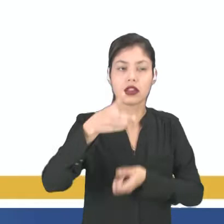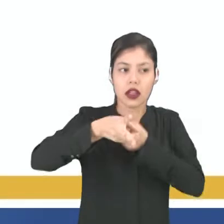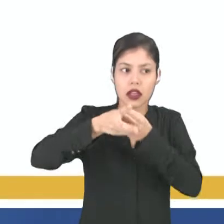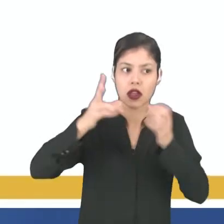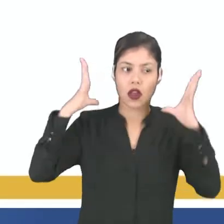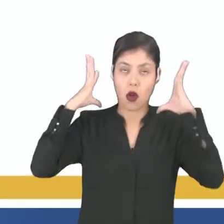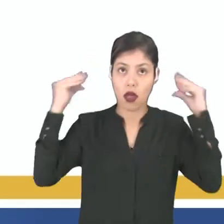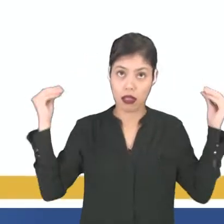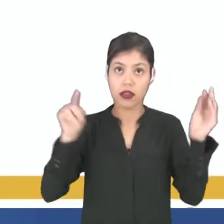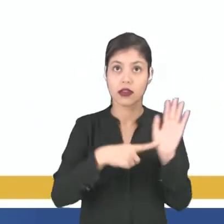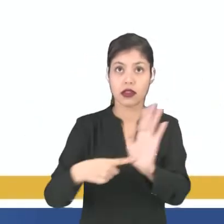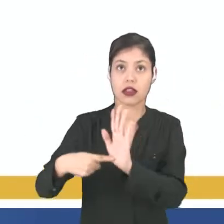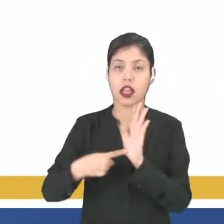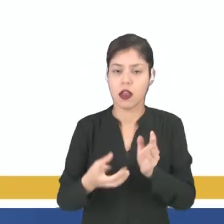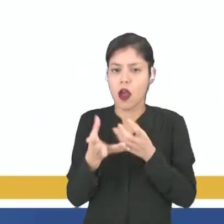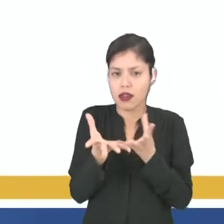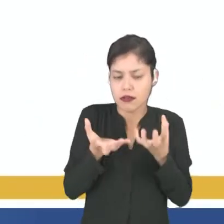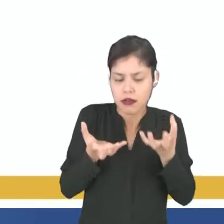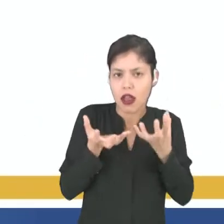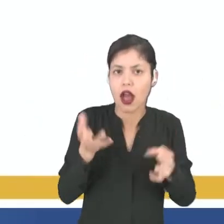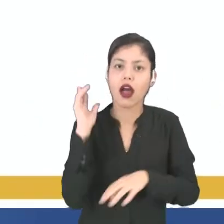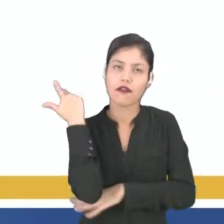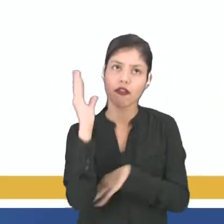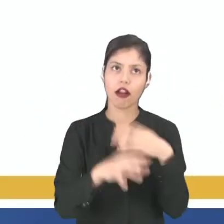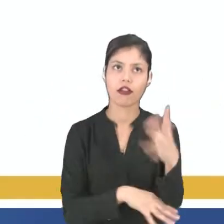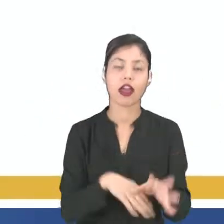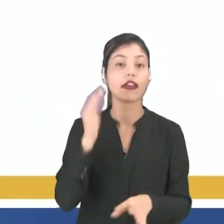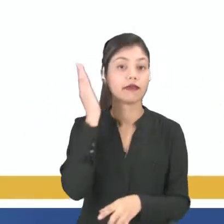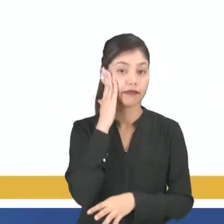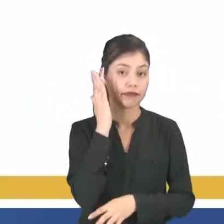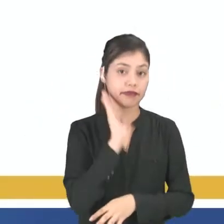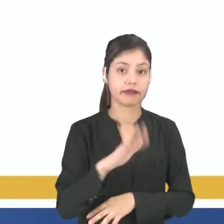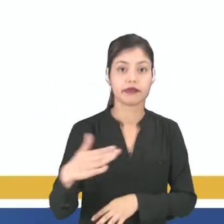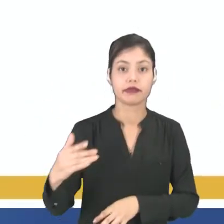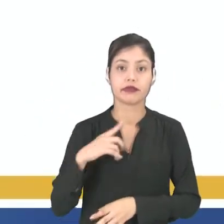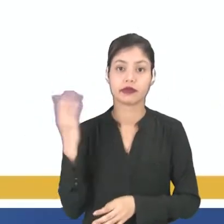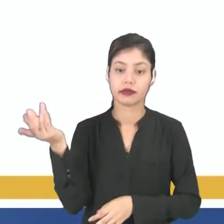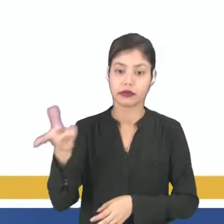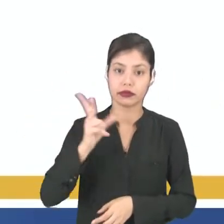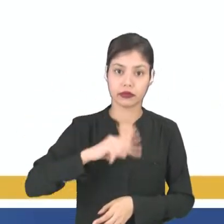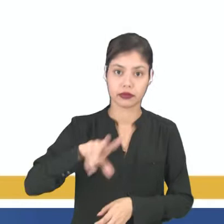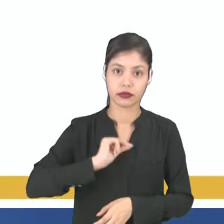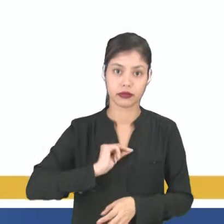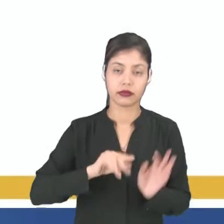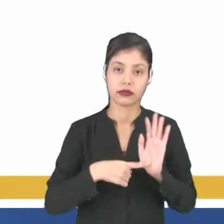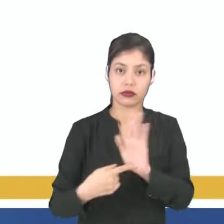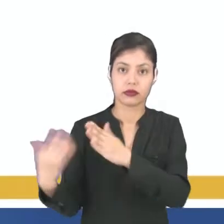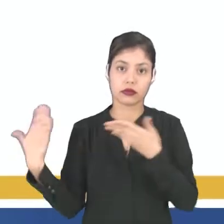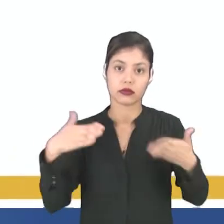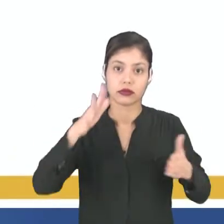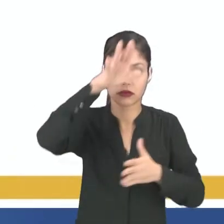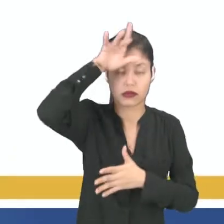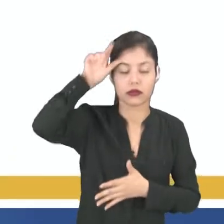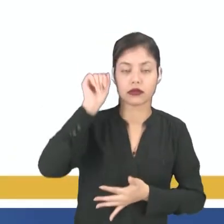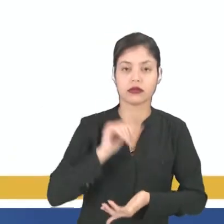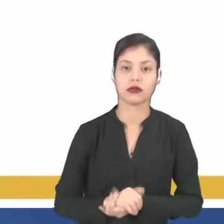a floresta. Então, nesse momento, a gente entende que quando os portugueses descobriram a